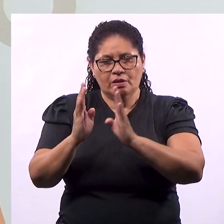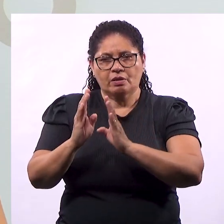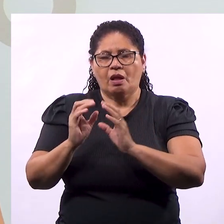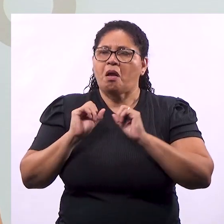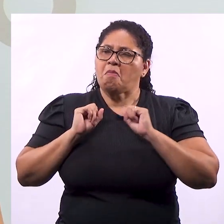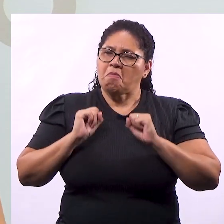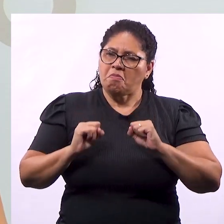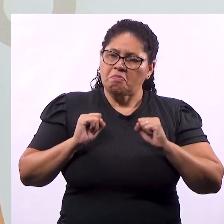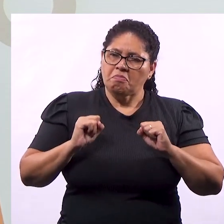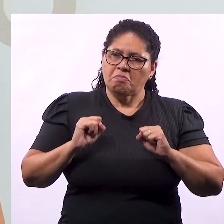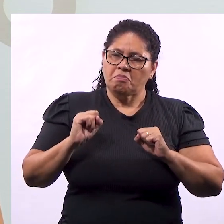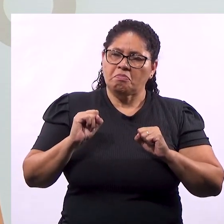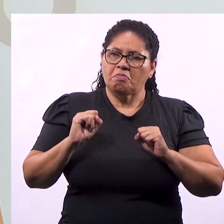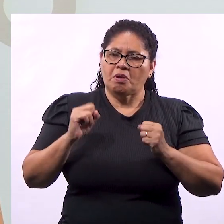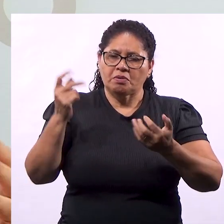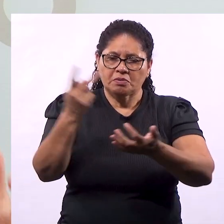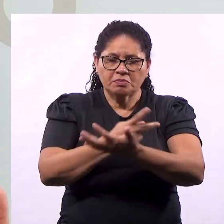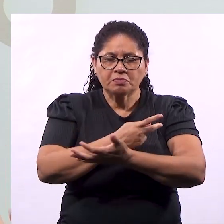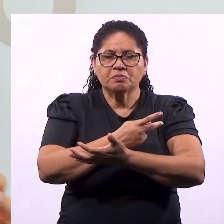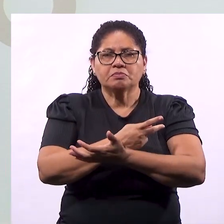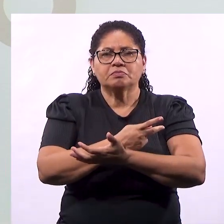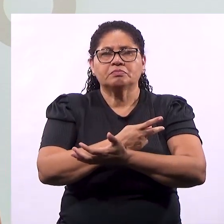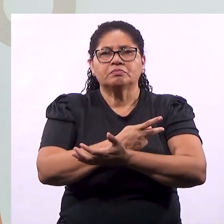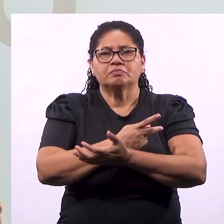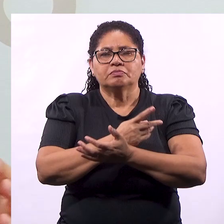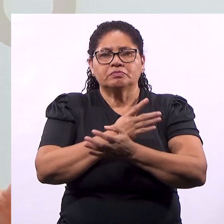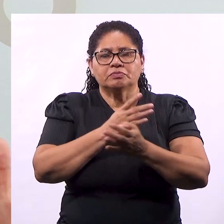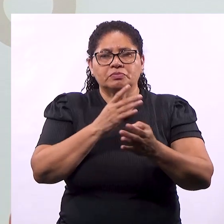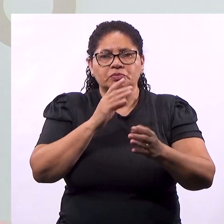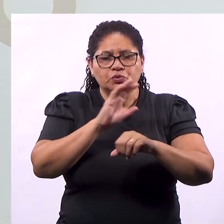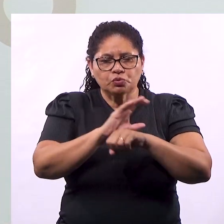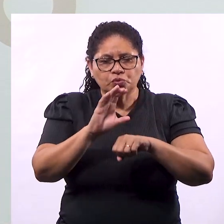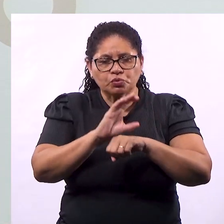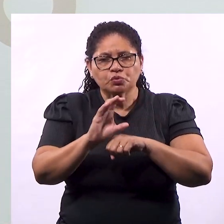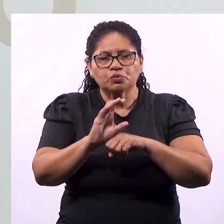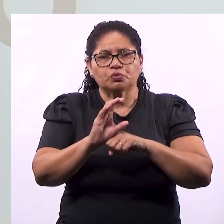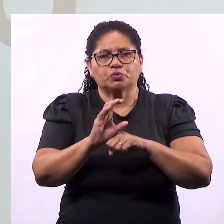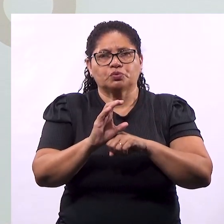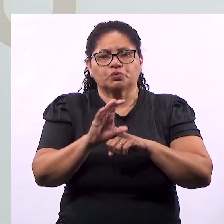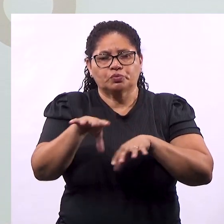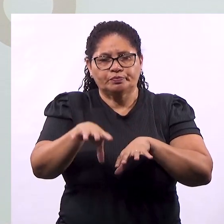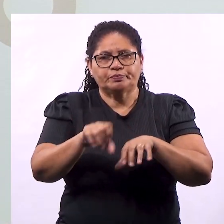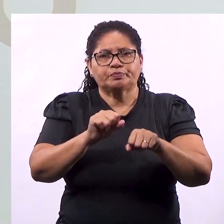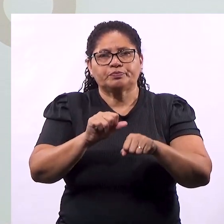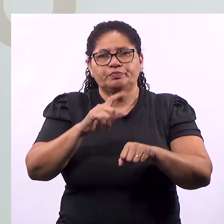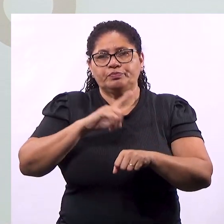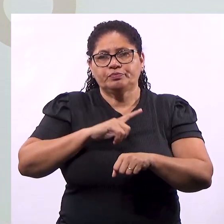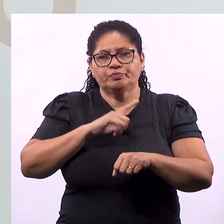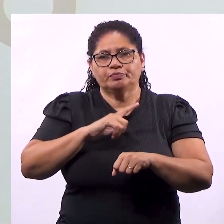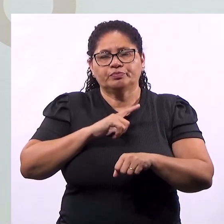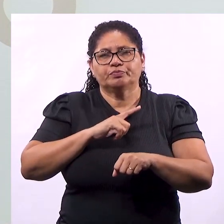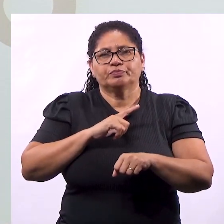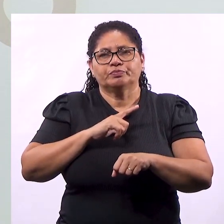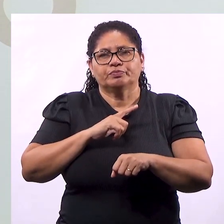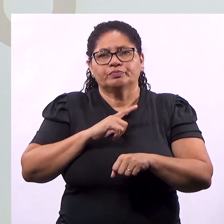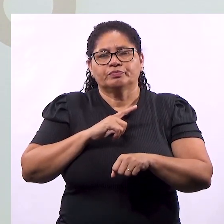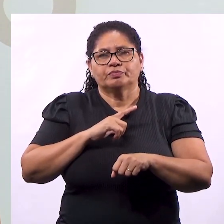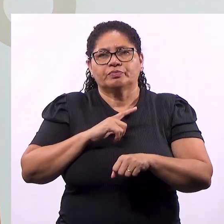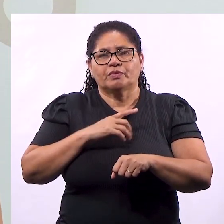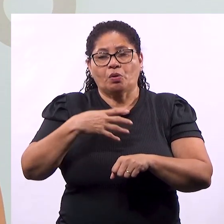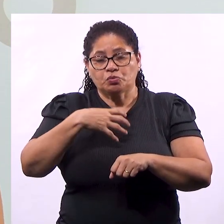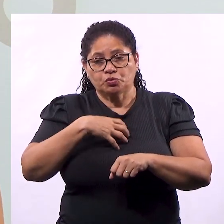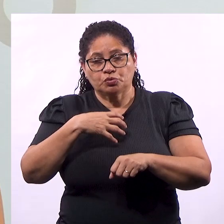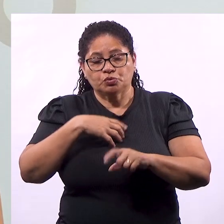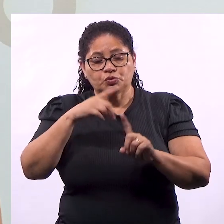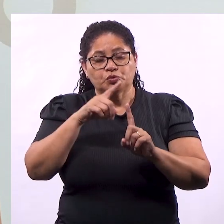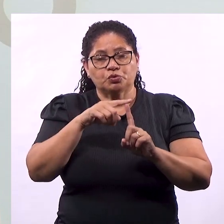da Etapa ela pode acontecer em todas em todo o percurso formativo A gente tem mais uma né mais